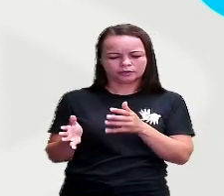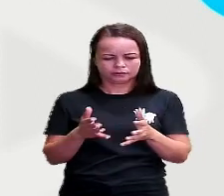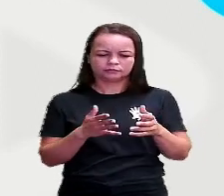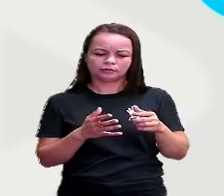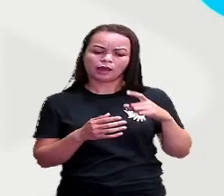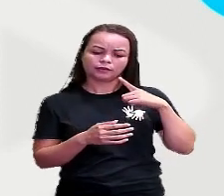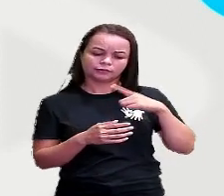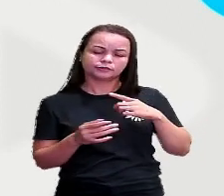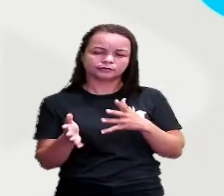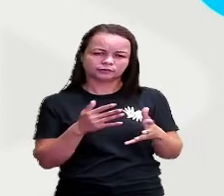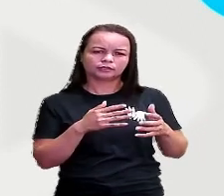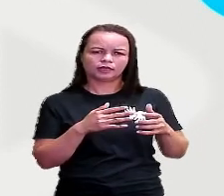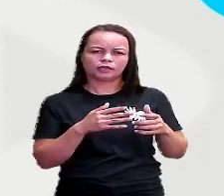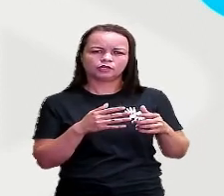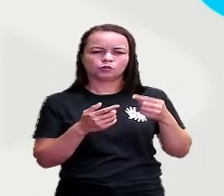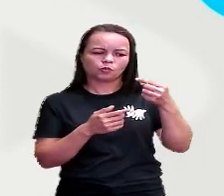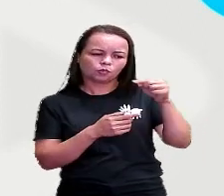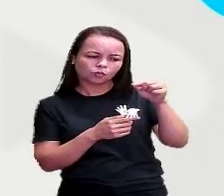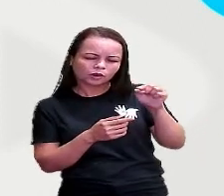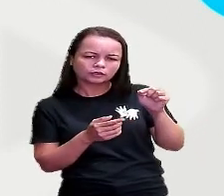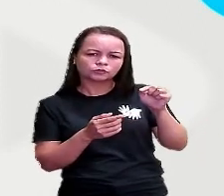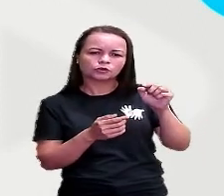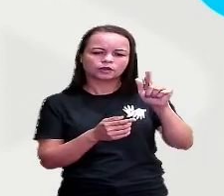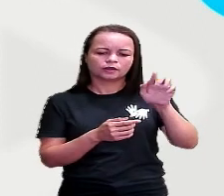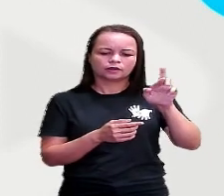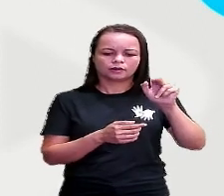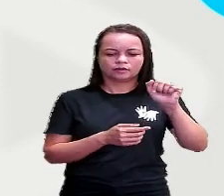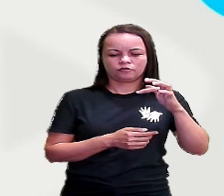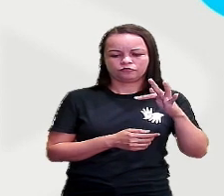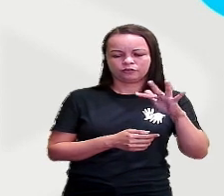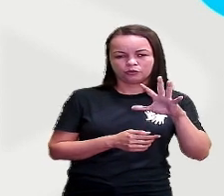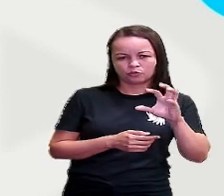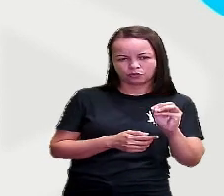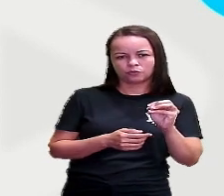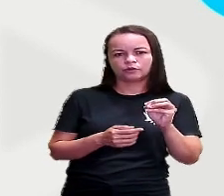e o acento gráfico. Então, ó,